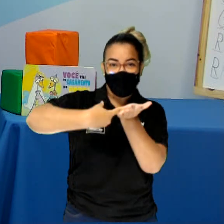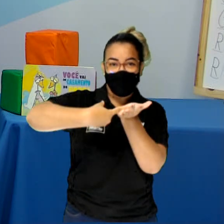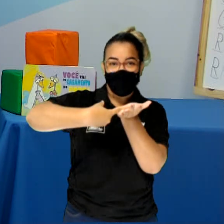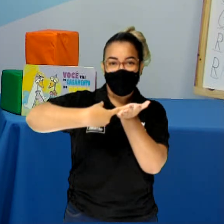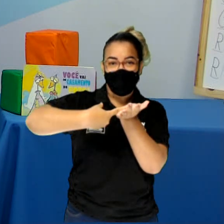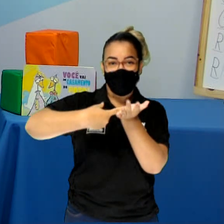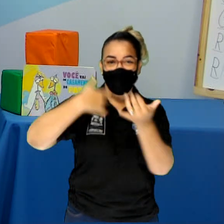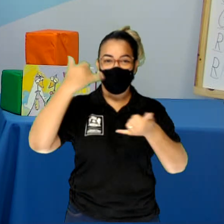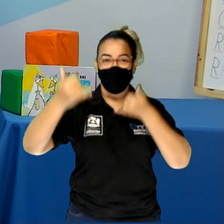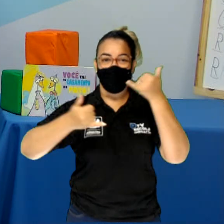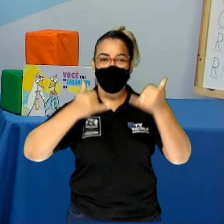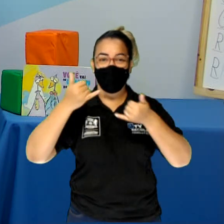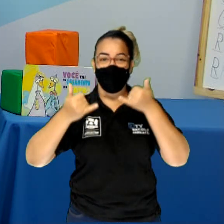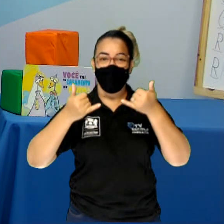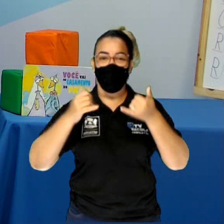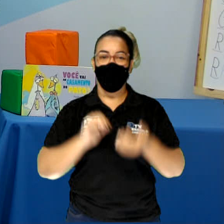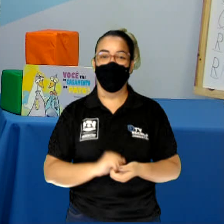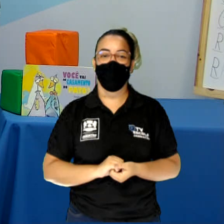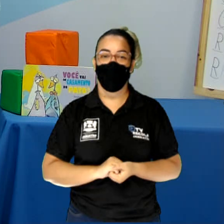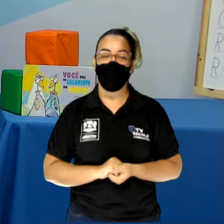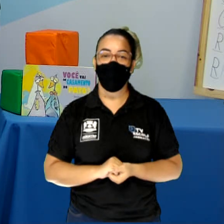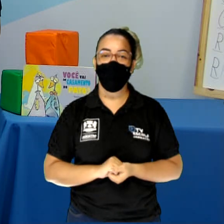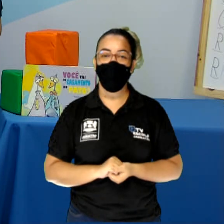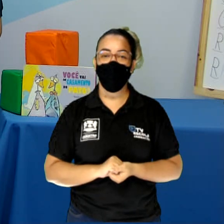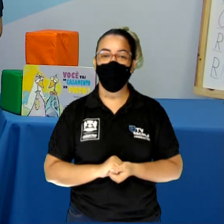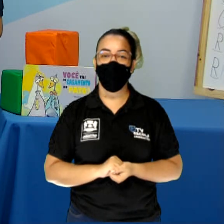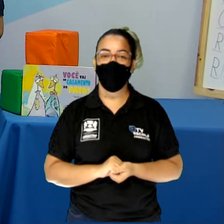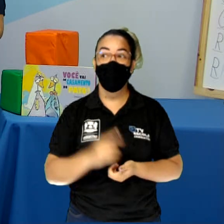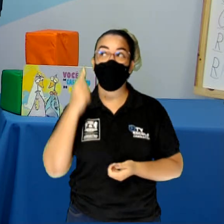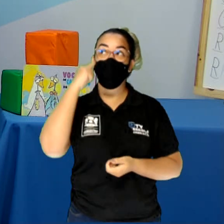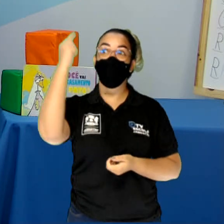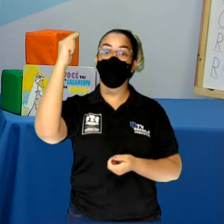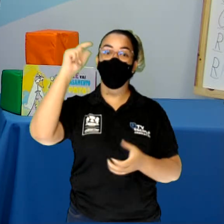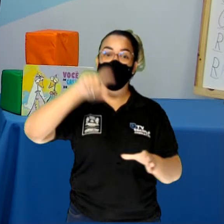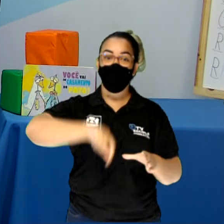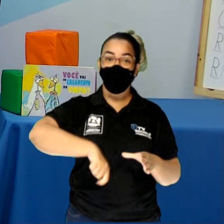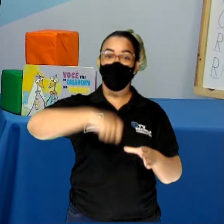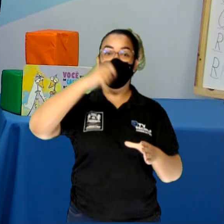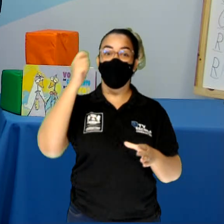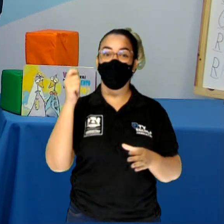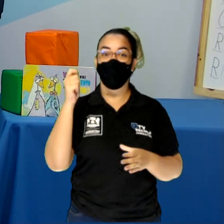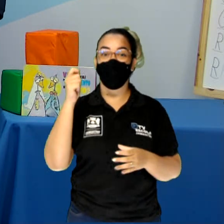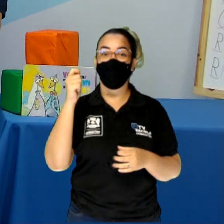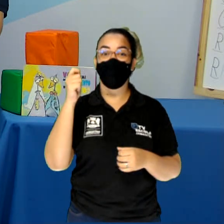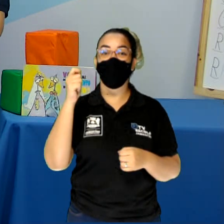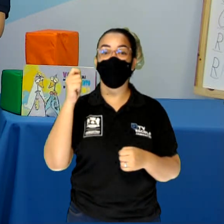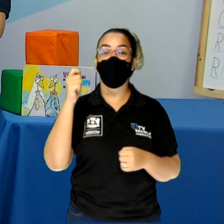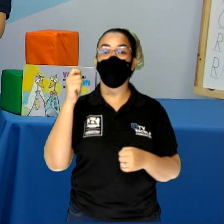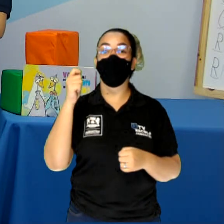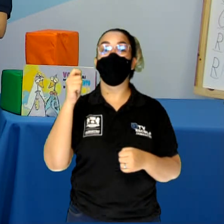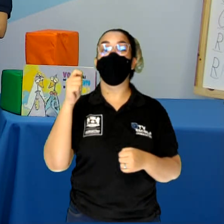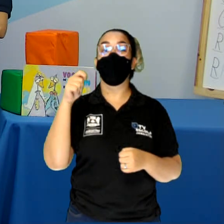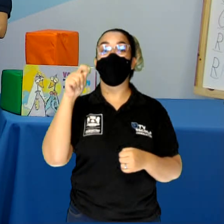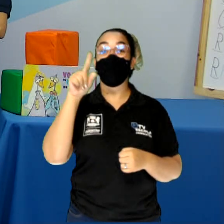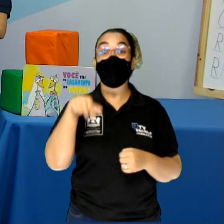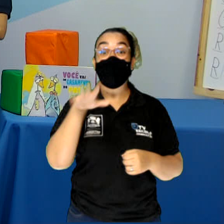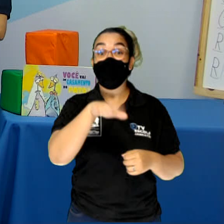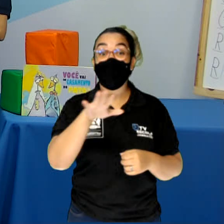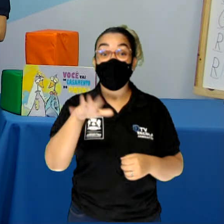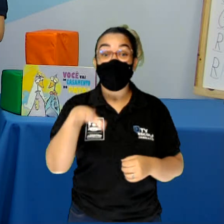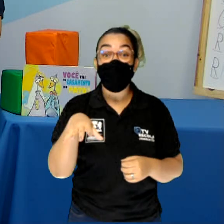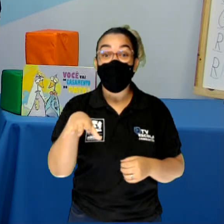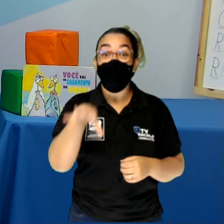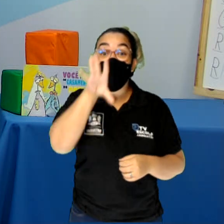nos divertir? Vamos lá. Será que você vai adivinhar esse aqui? Ai, pessoal, é